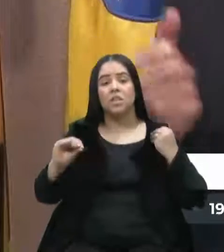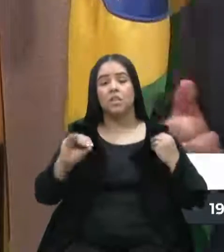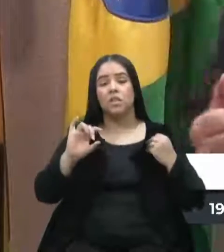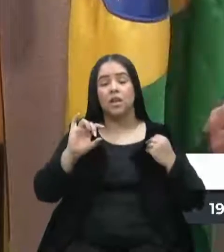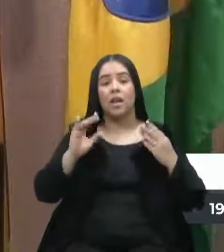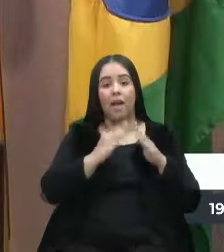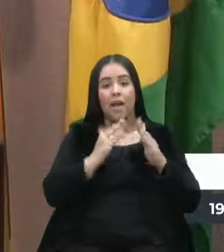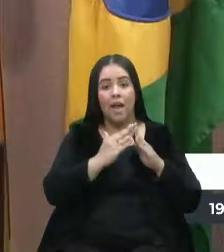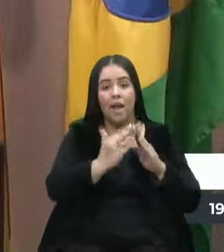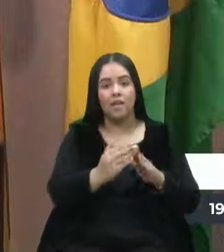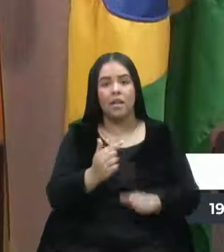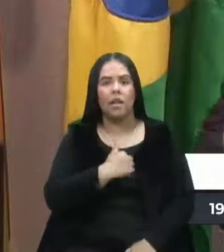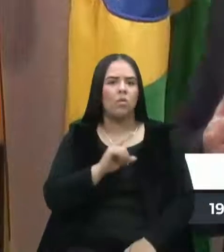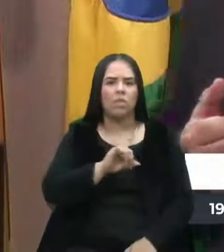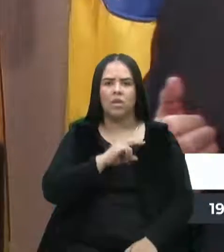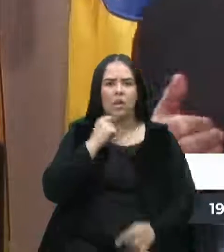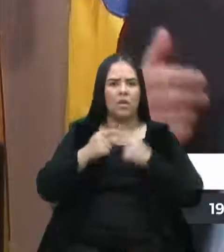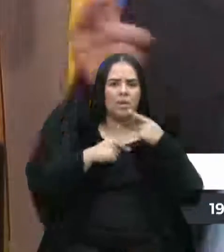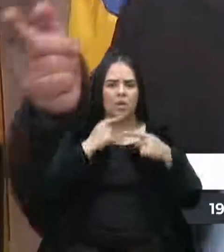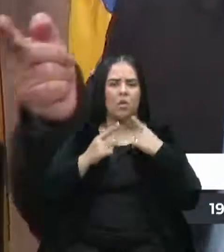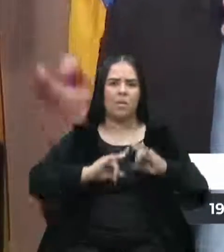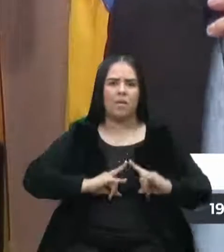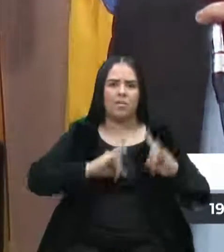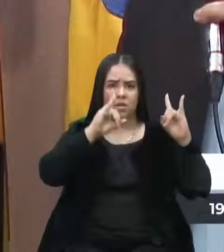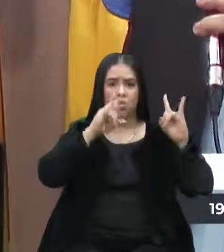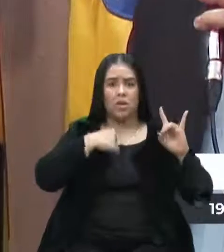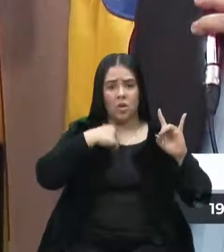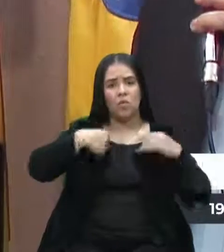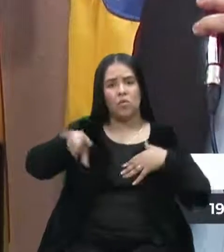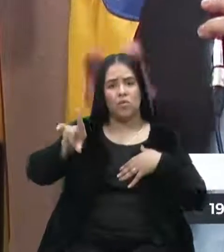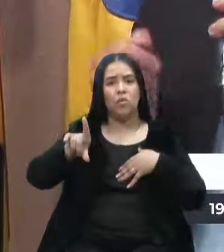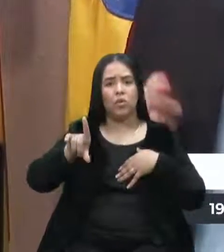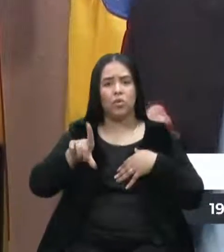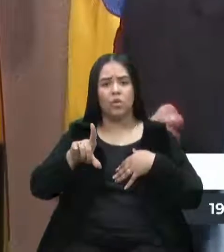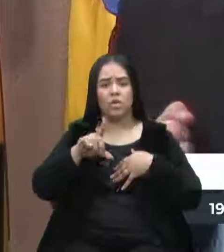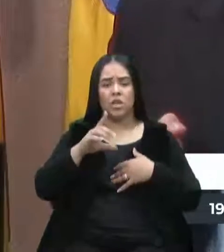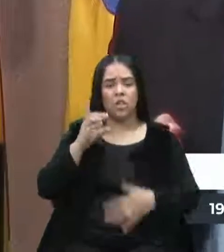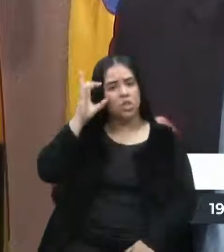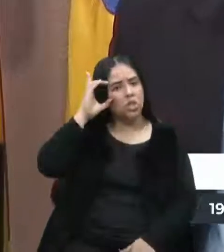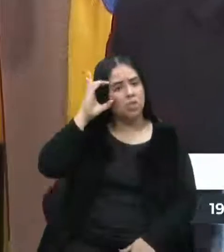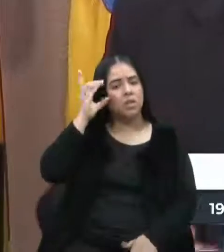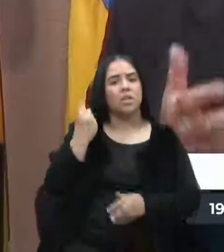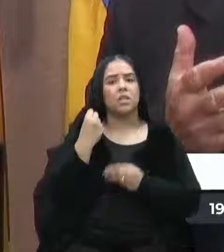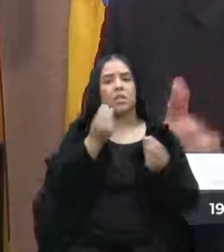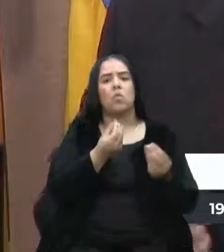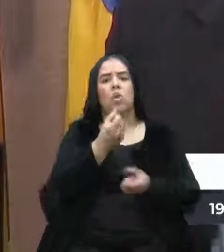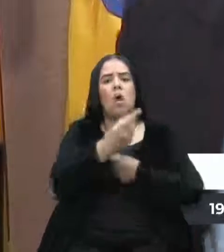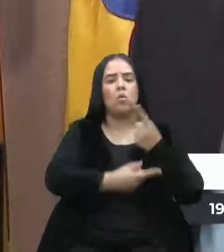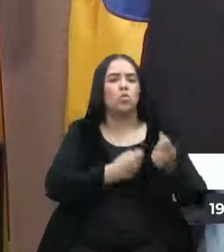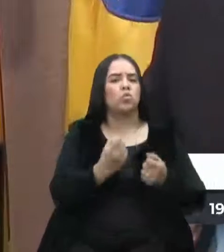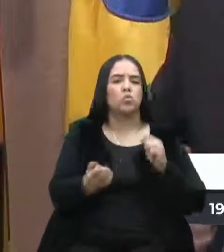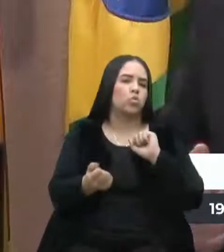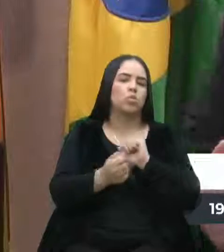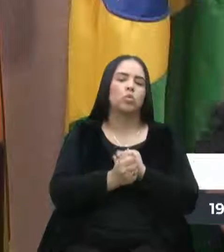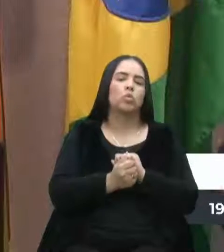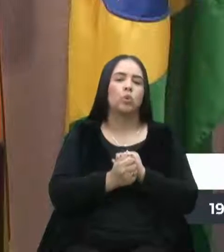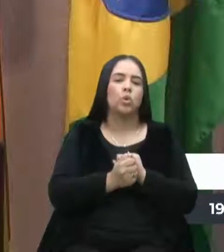são casos eu não estou criticando os apartamentos que inclusive eu estive lá quando a Dilma foi entregar alguns apartamentos que o Nobre colega